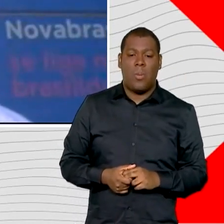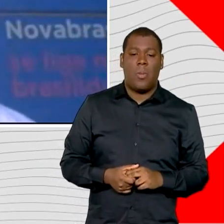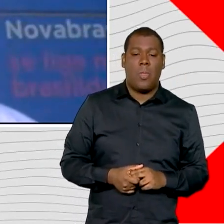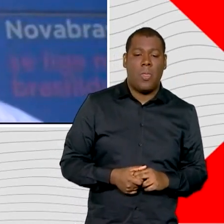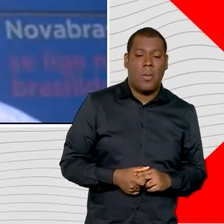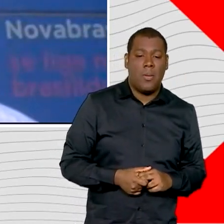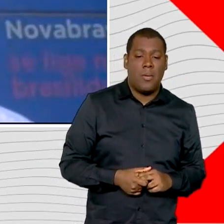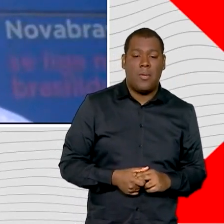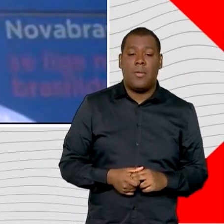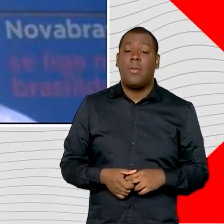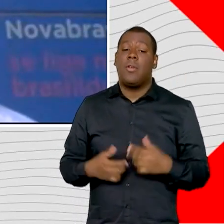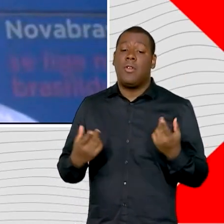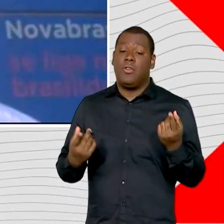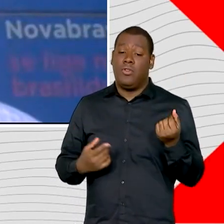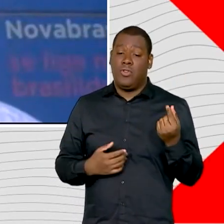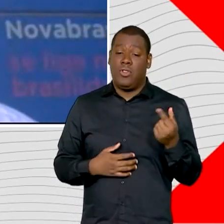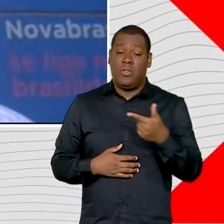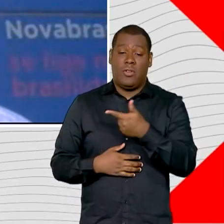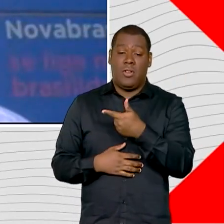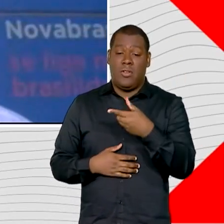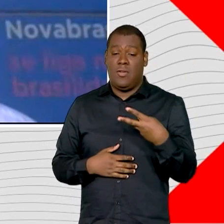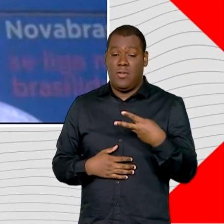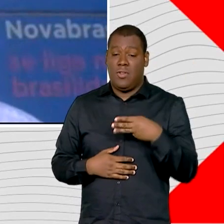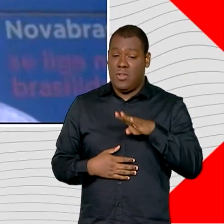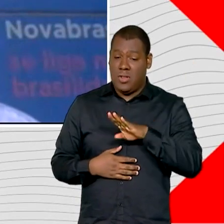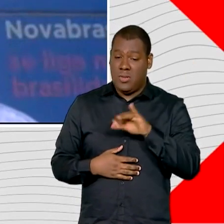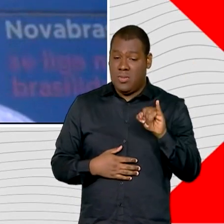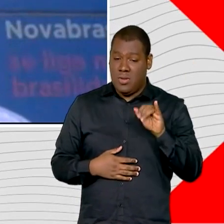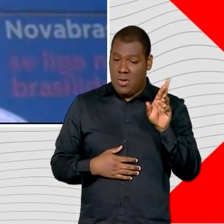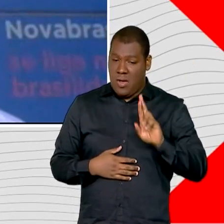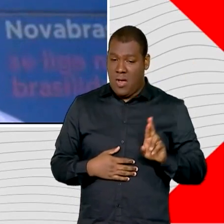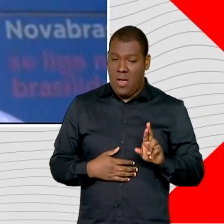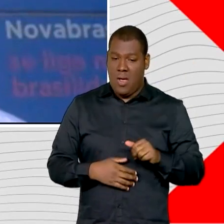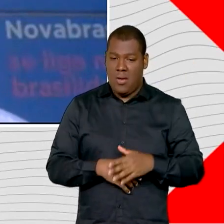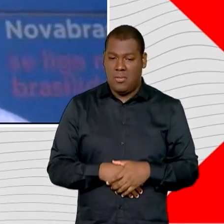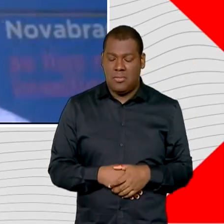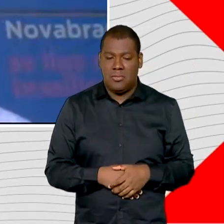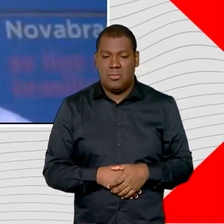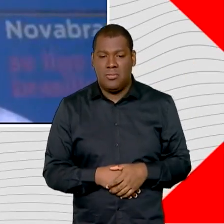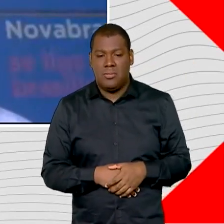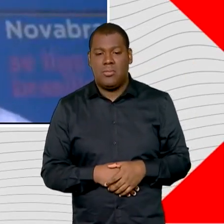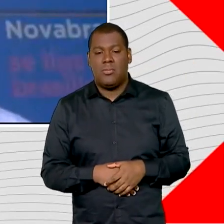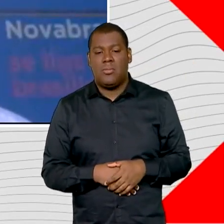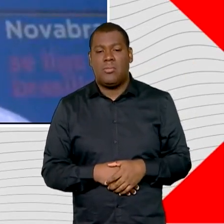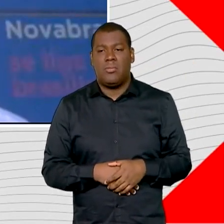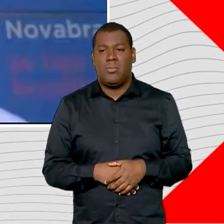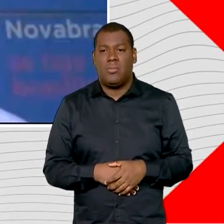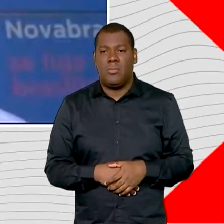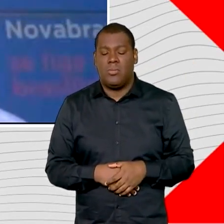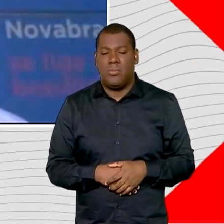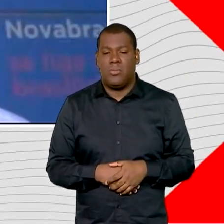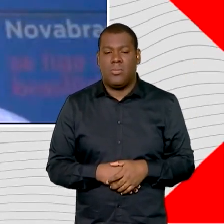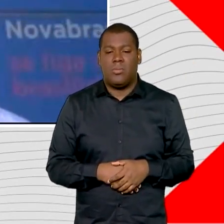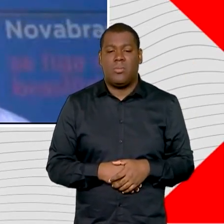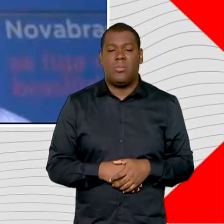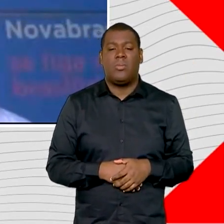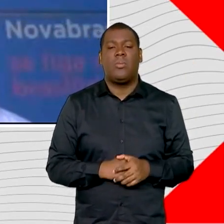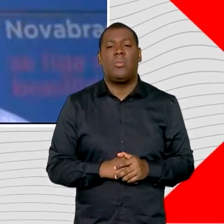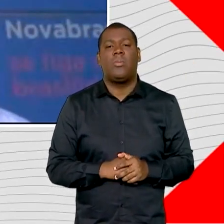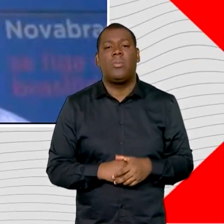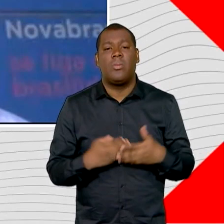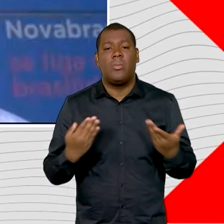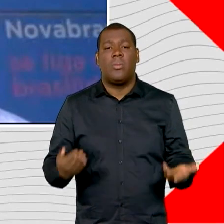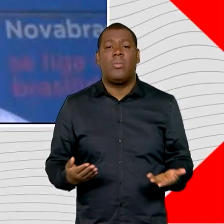E 23 bilhões não é pouco dinheiro. O senhor entende que essa cobrança é legítima e essa comunicação, ela está